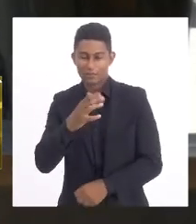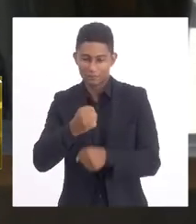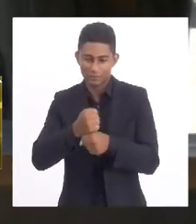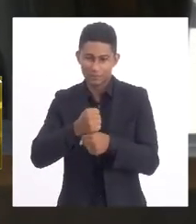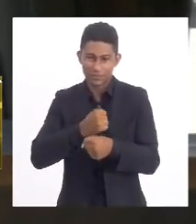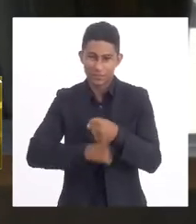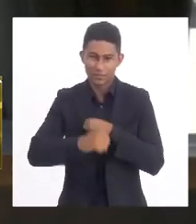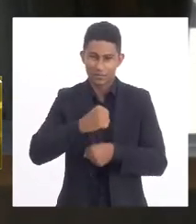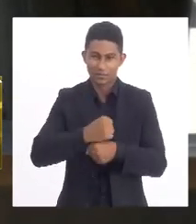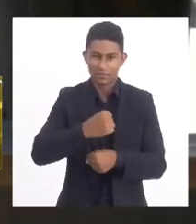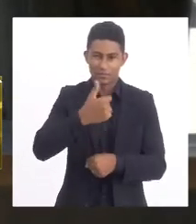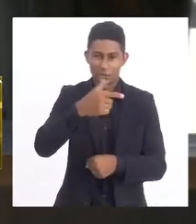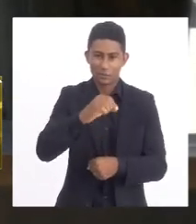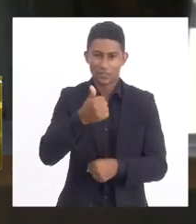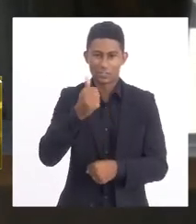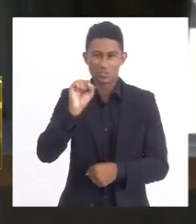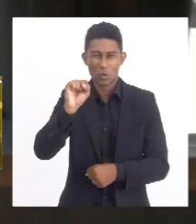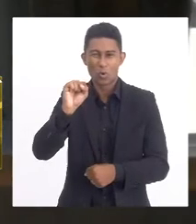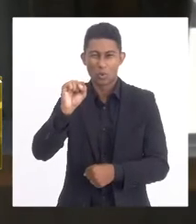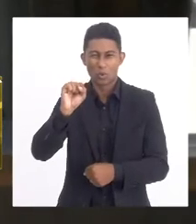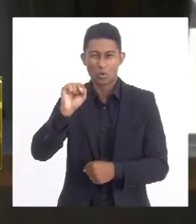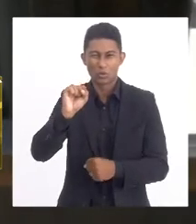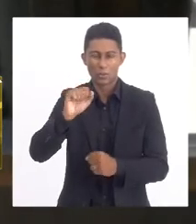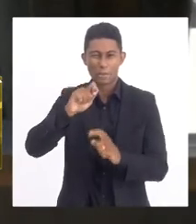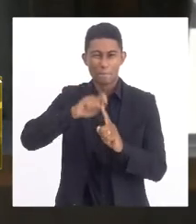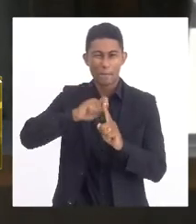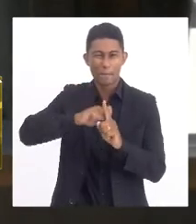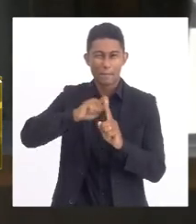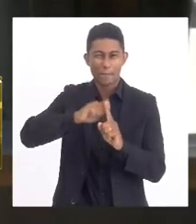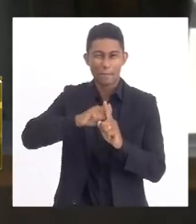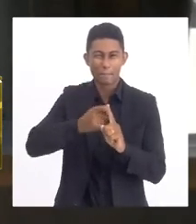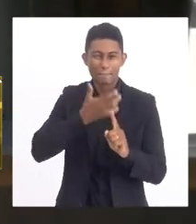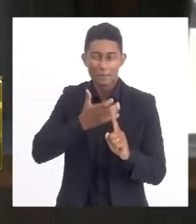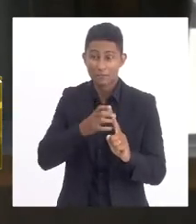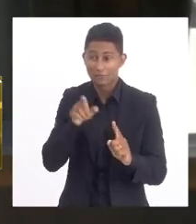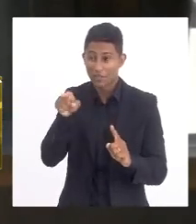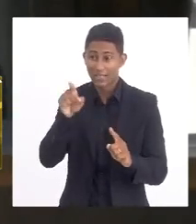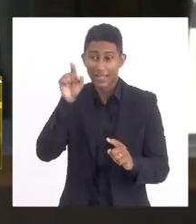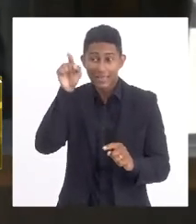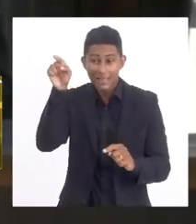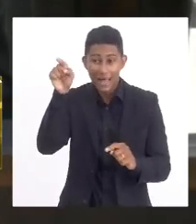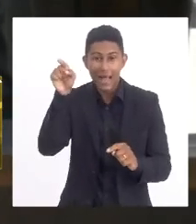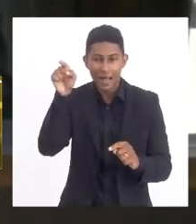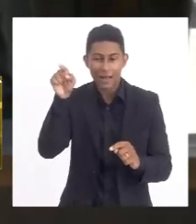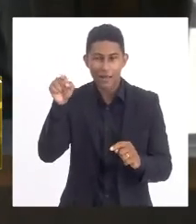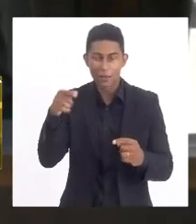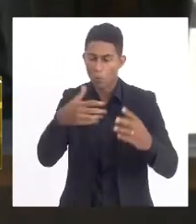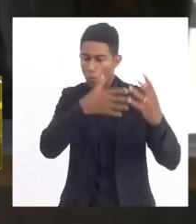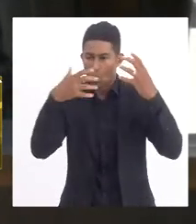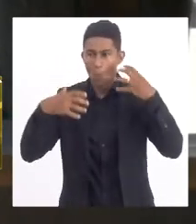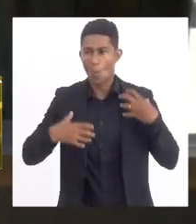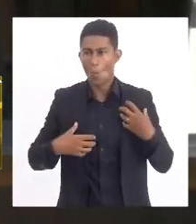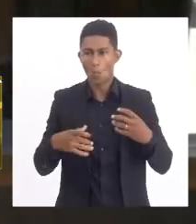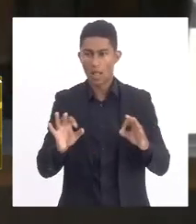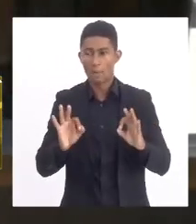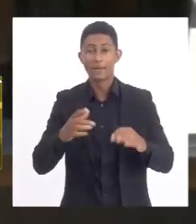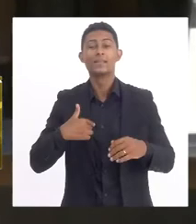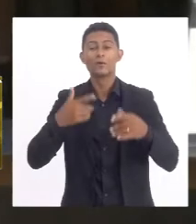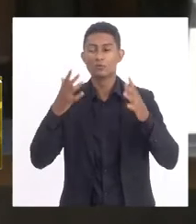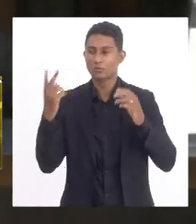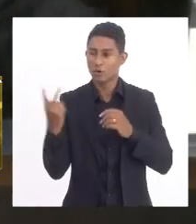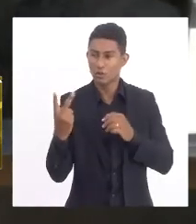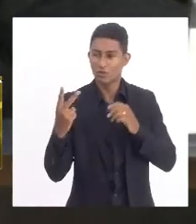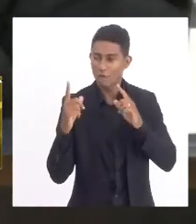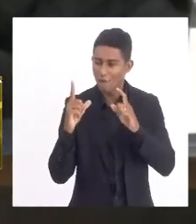2018 se eu não tinha nem se não tinha sumido ainda a pasta lá e eu tirei uma foto com o senhor no aeroporto que eu já era seu fã